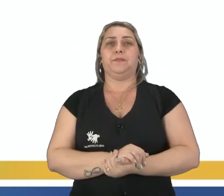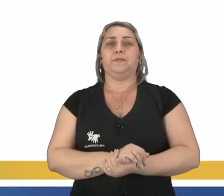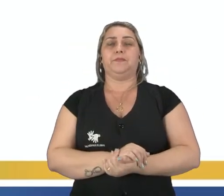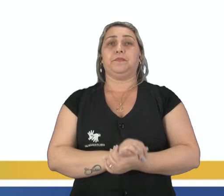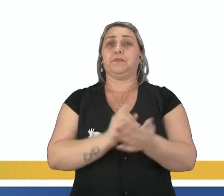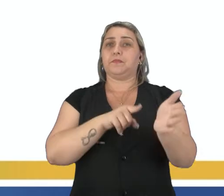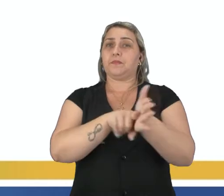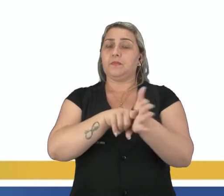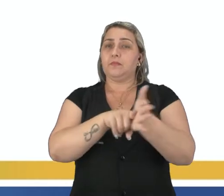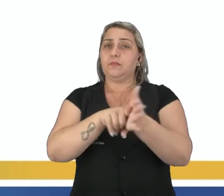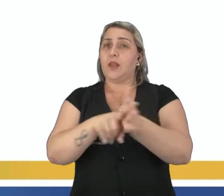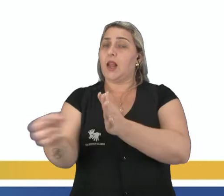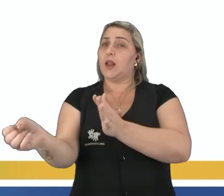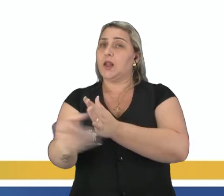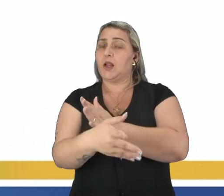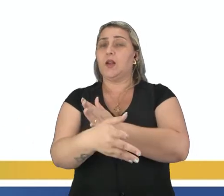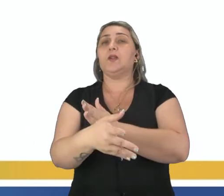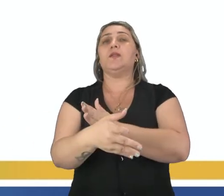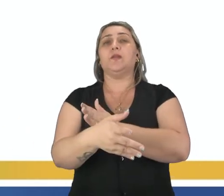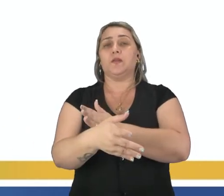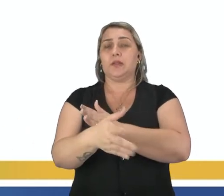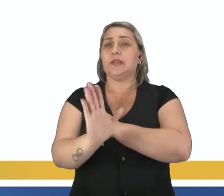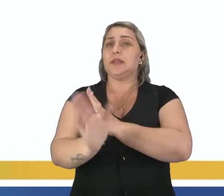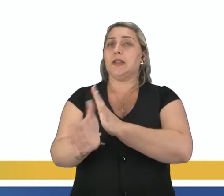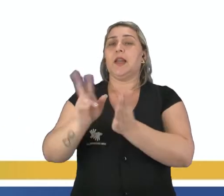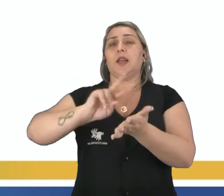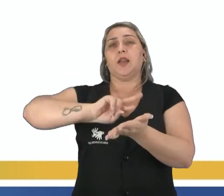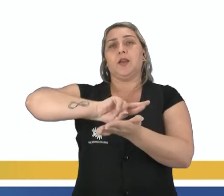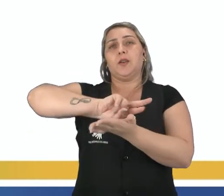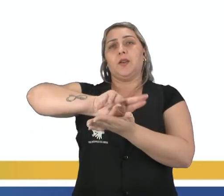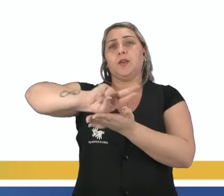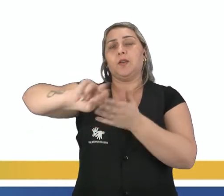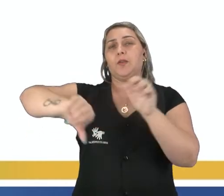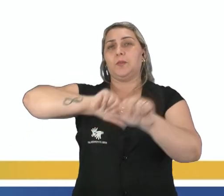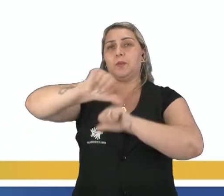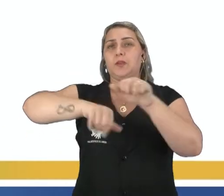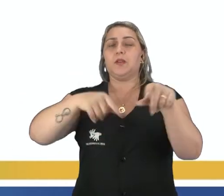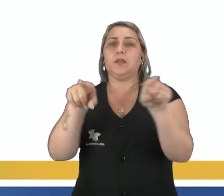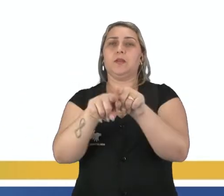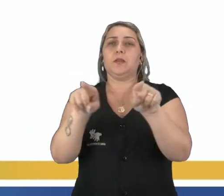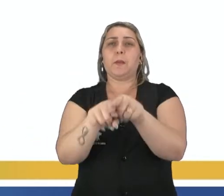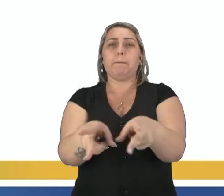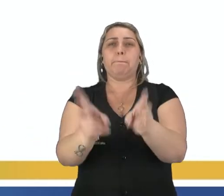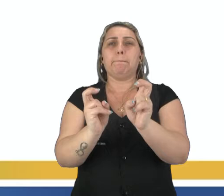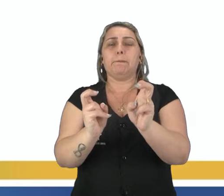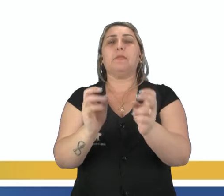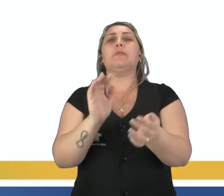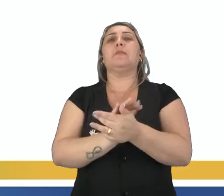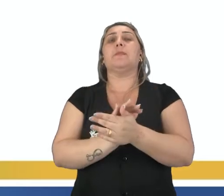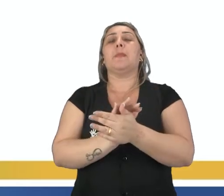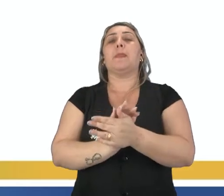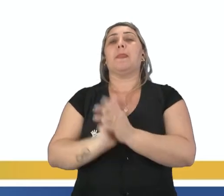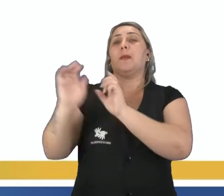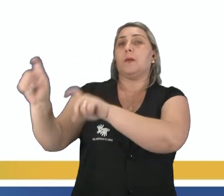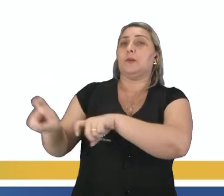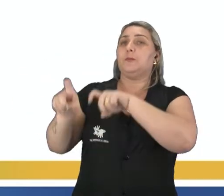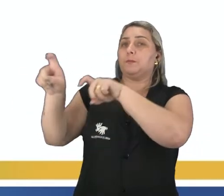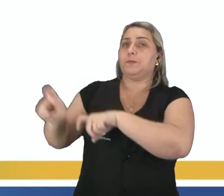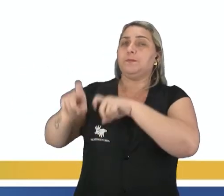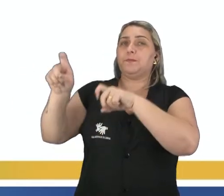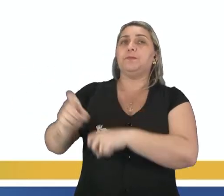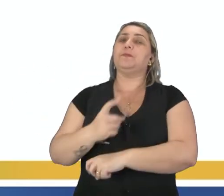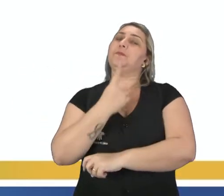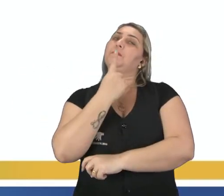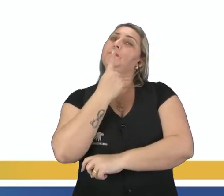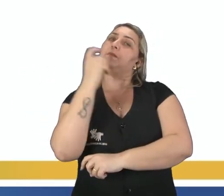Dados mais recentes, com certeza já tem variações aí. E aí você vai perceber que quanto à zona rural, que é essa